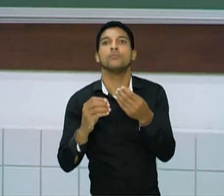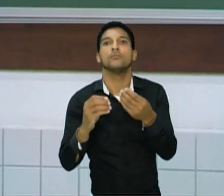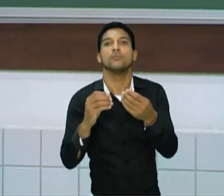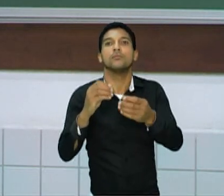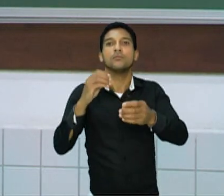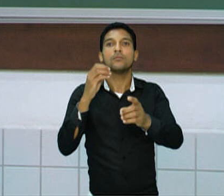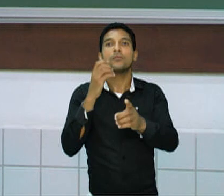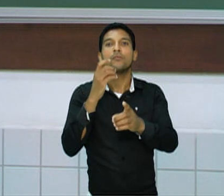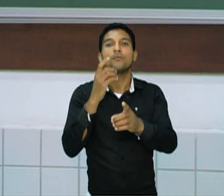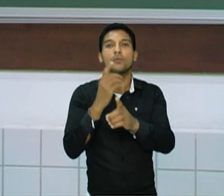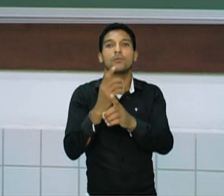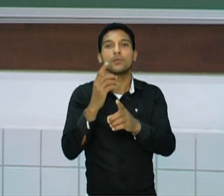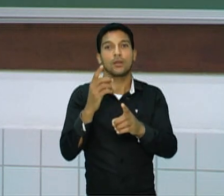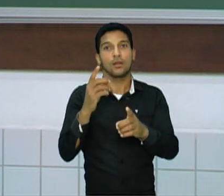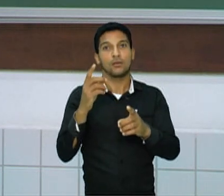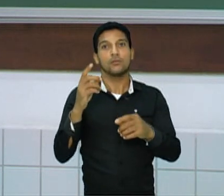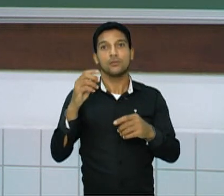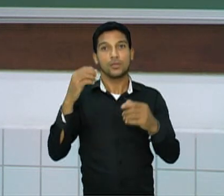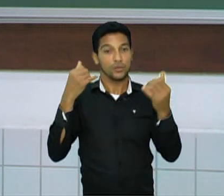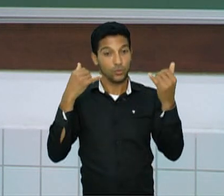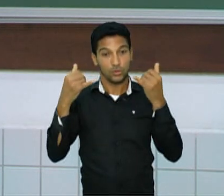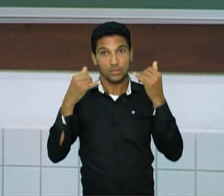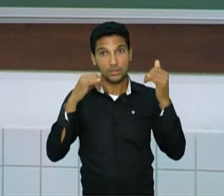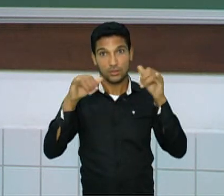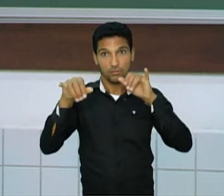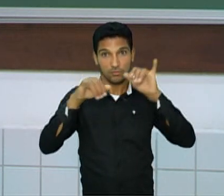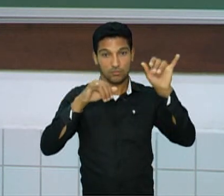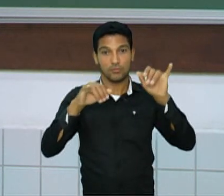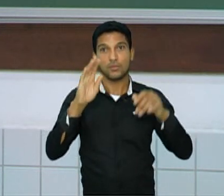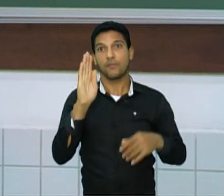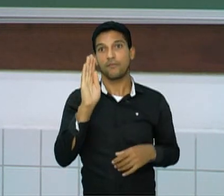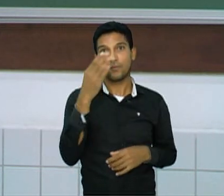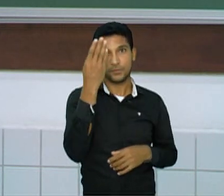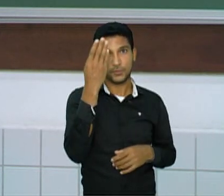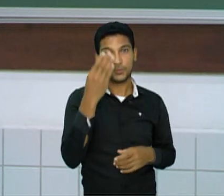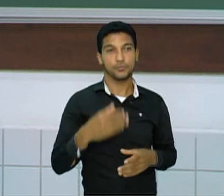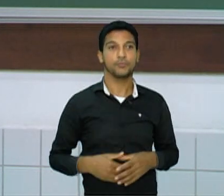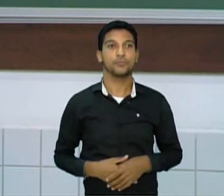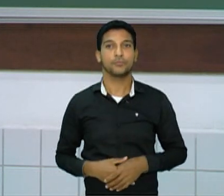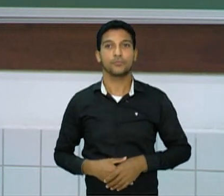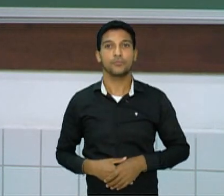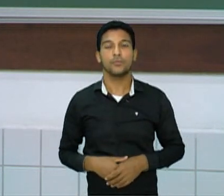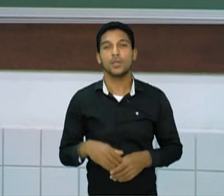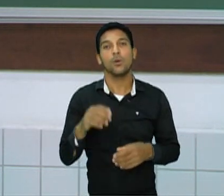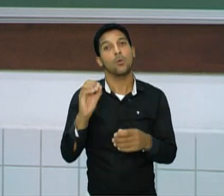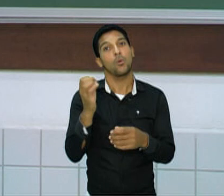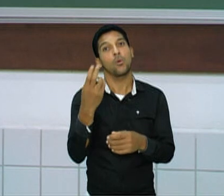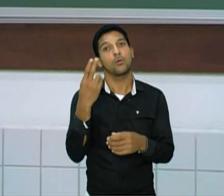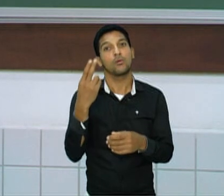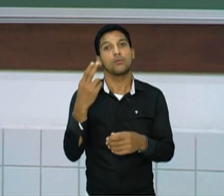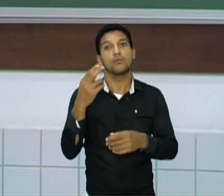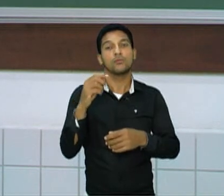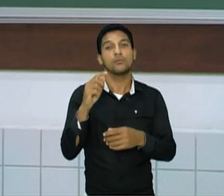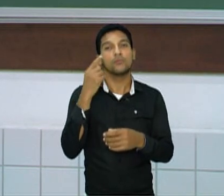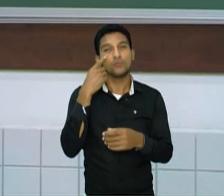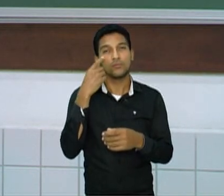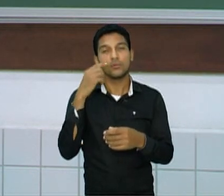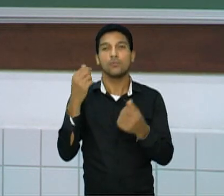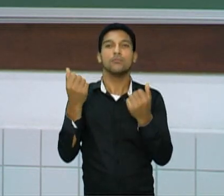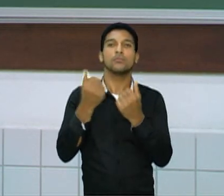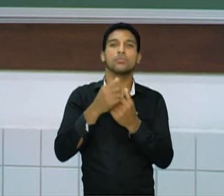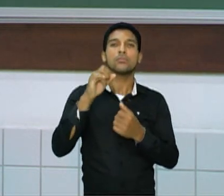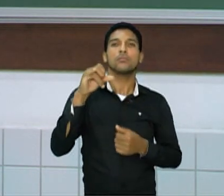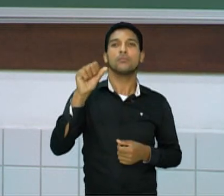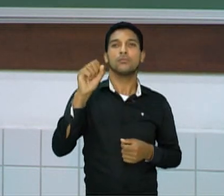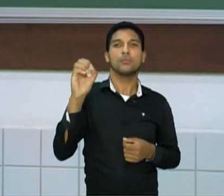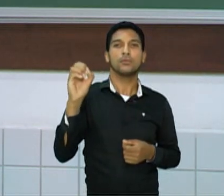direto, né? Um guia de verificar isso. Um guia de verificar se a notícia é falsa. Então, ela